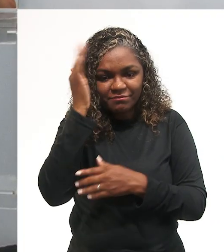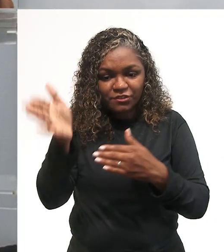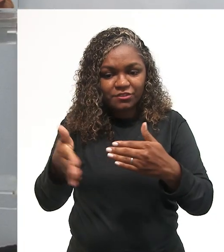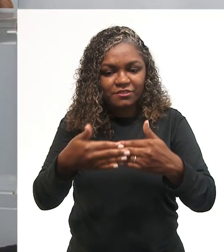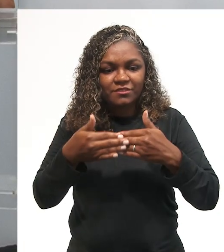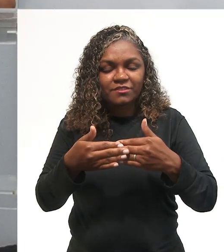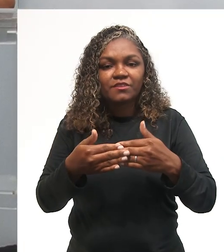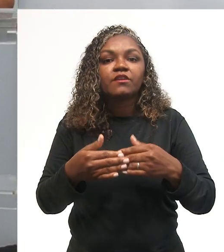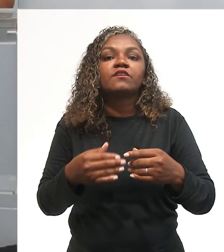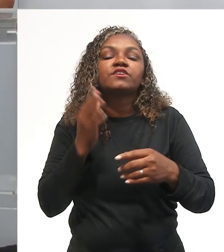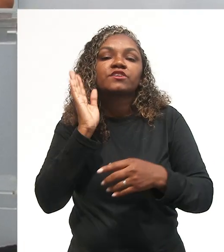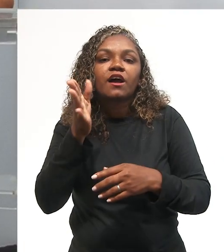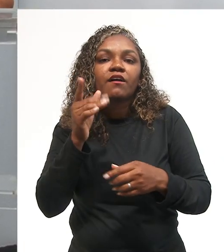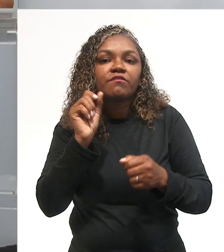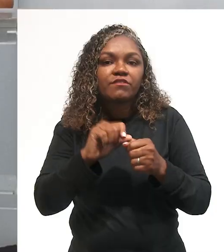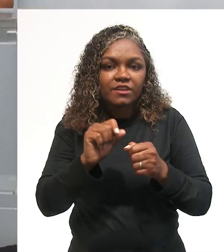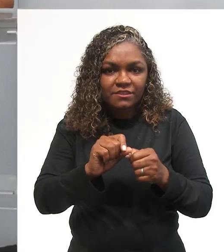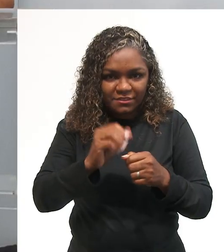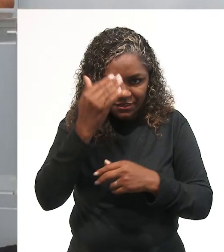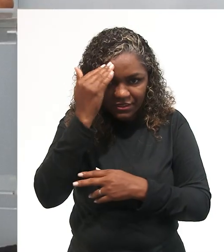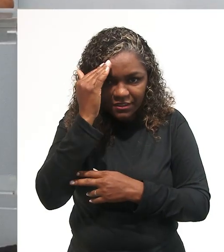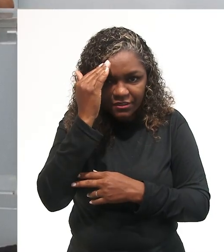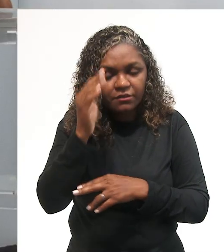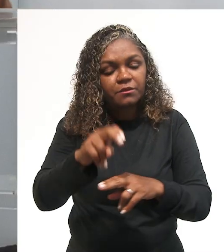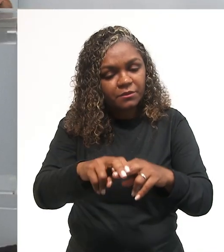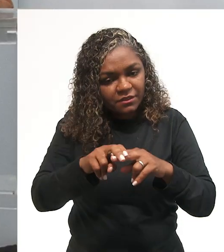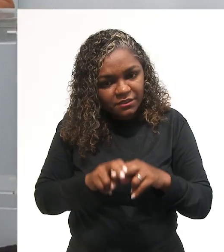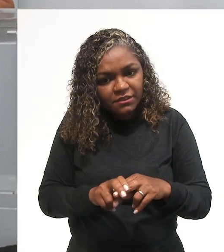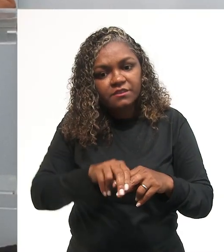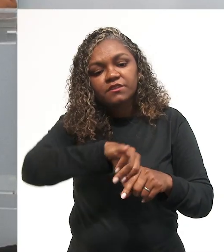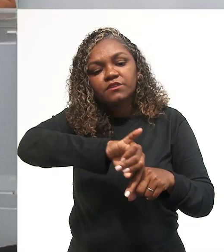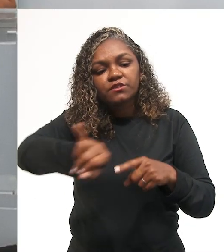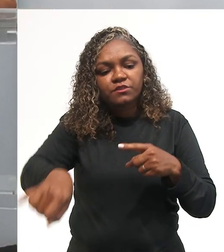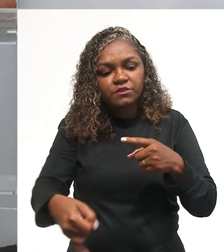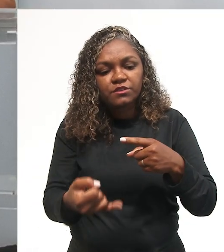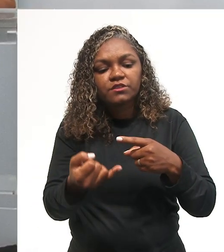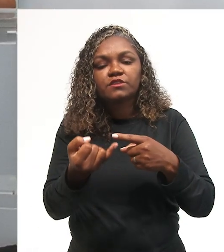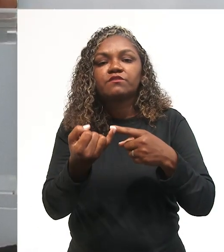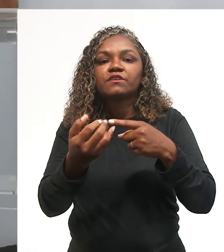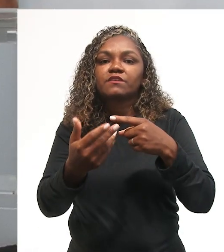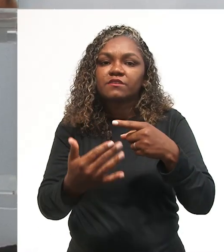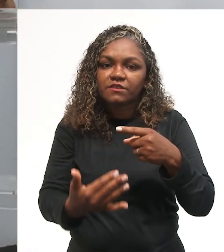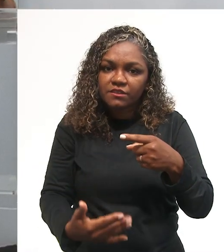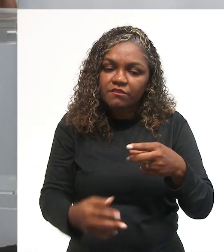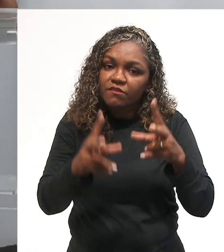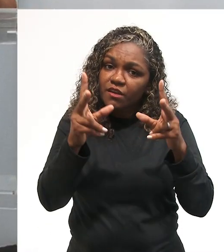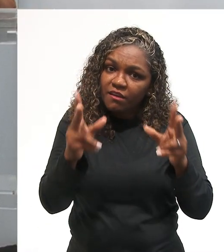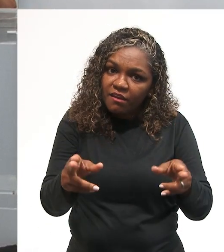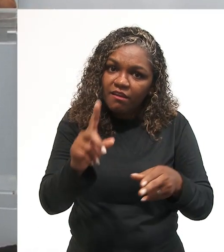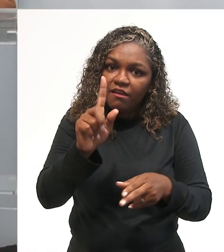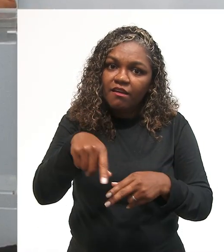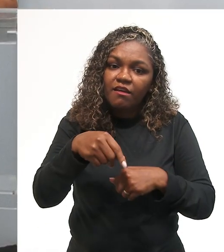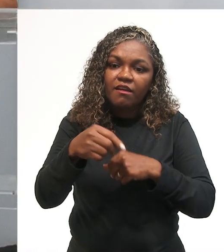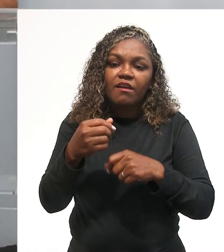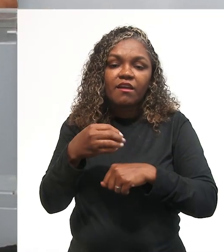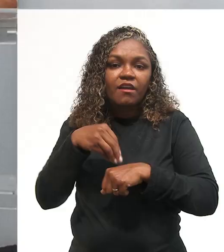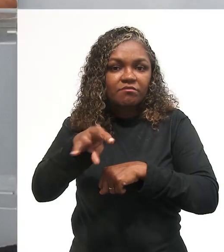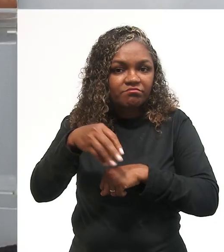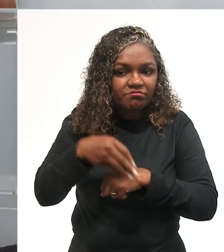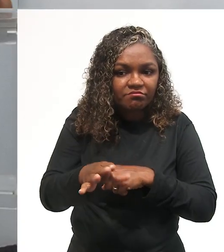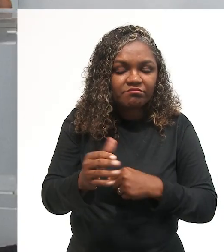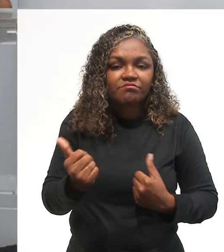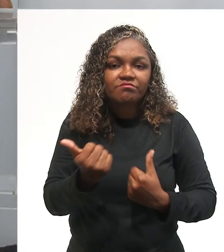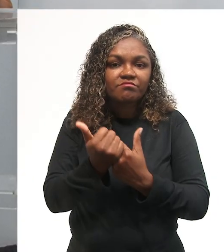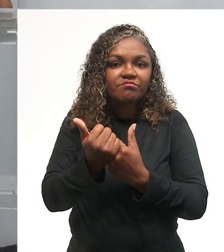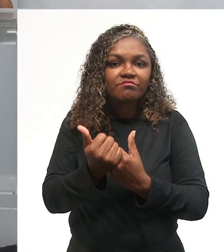você já construiu e já justificou, né? Então a justificativa ela também serve para isso, para você contribuir com esse